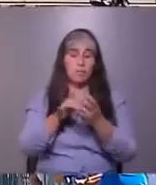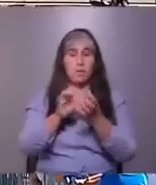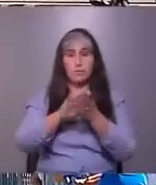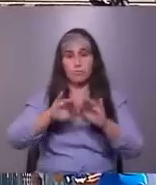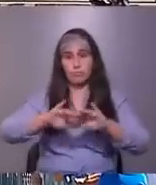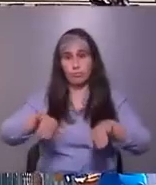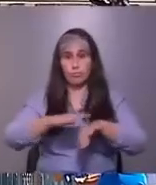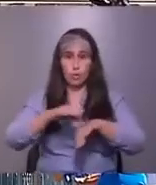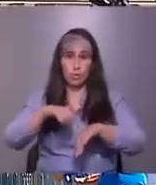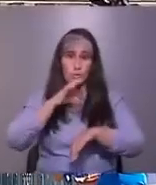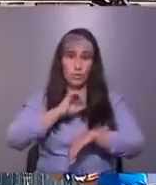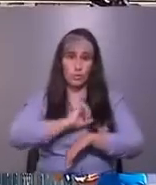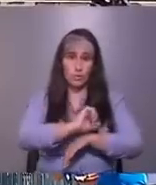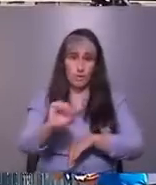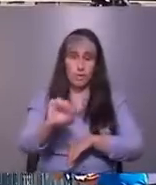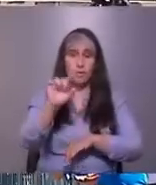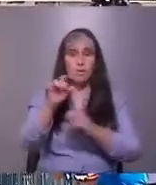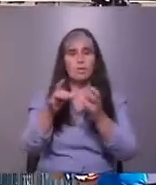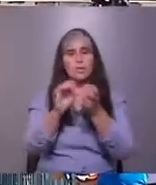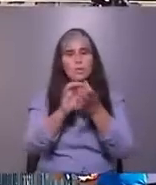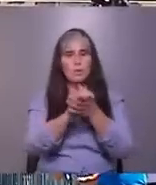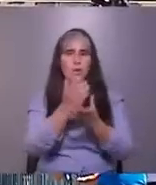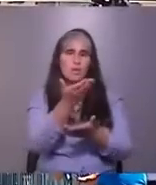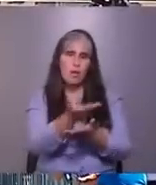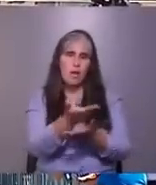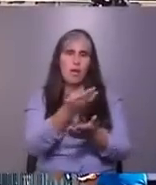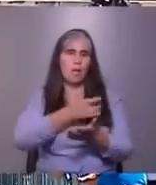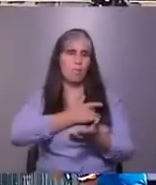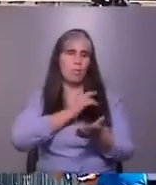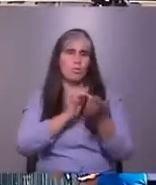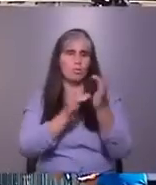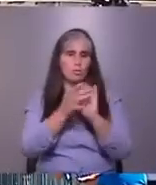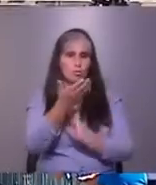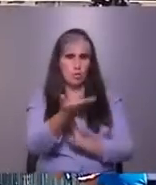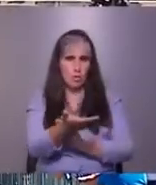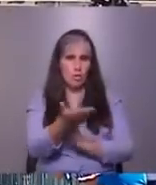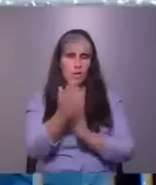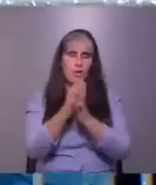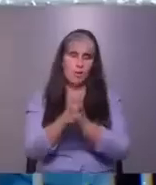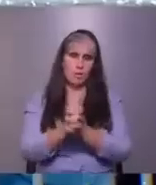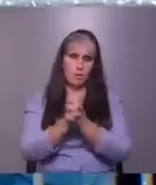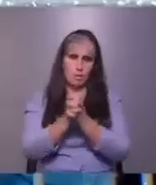e pelos casais que são sinal de amor de Cristo, oremos.